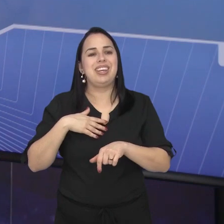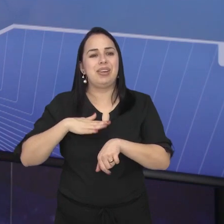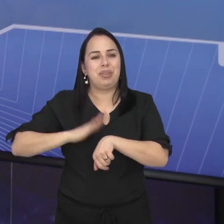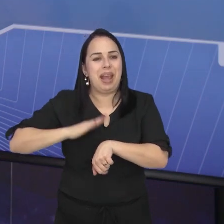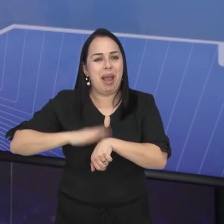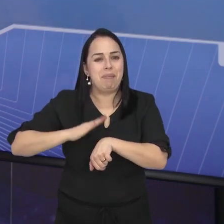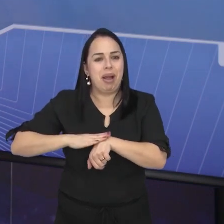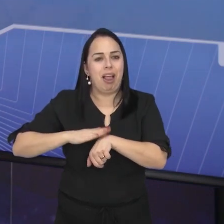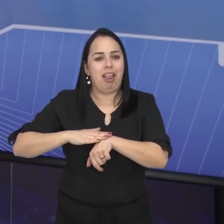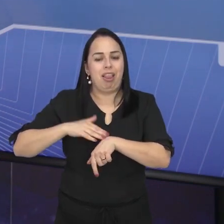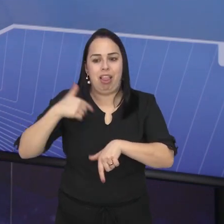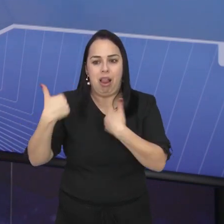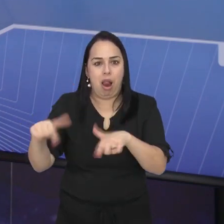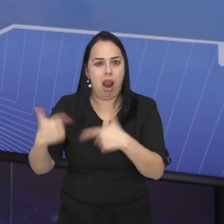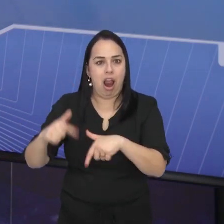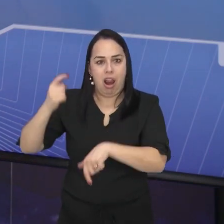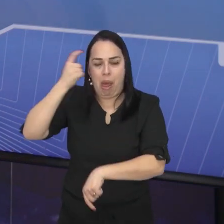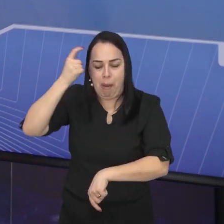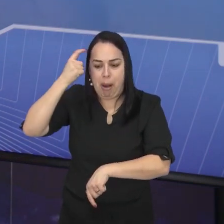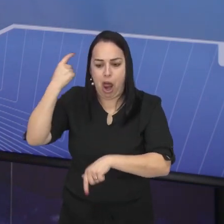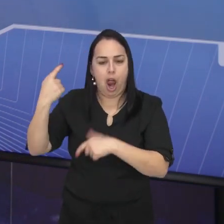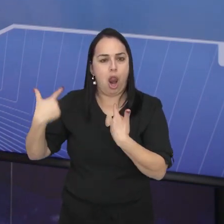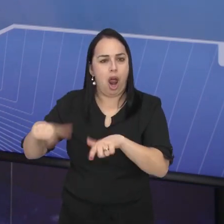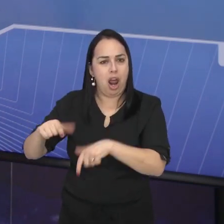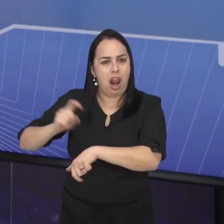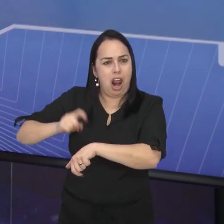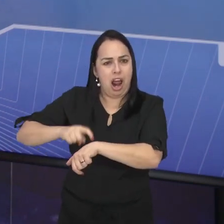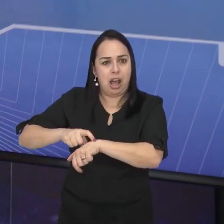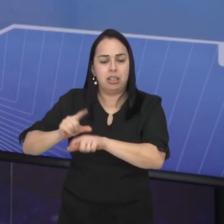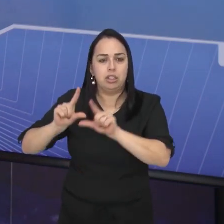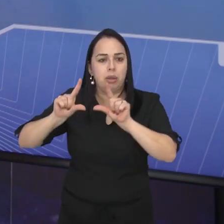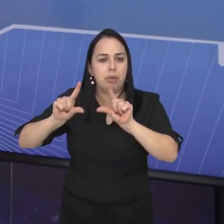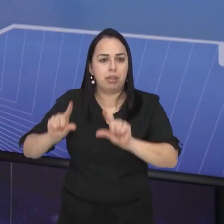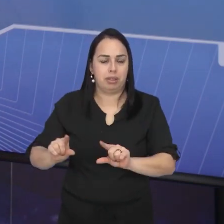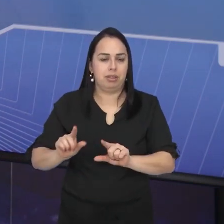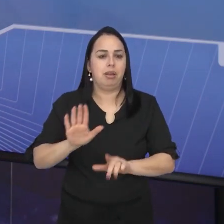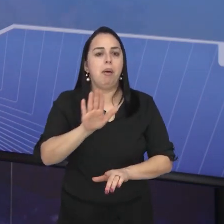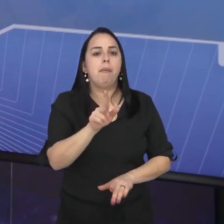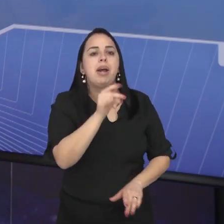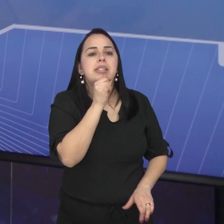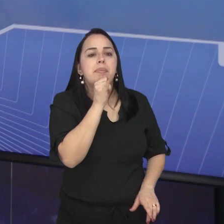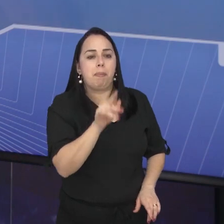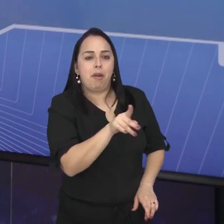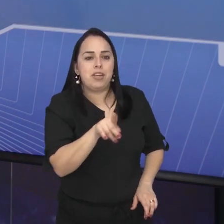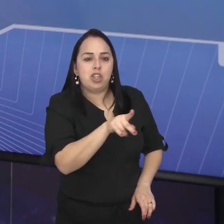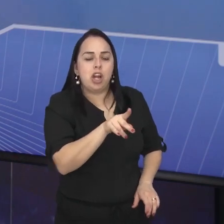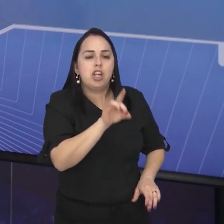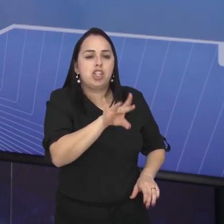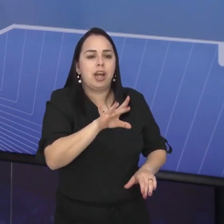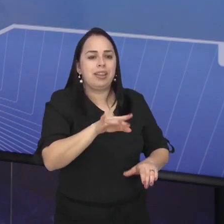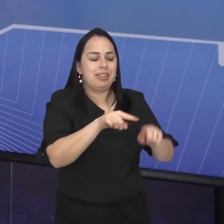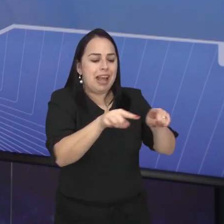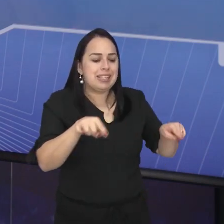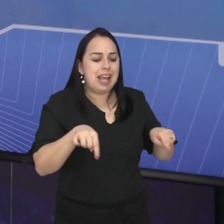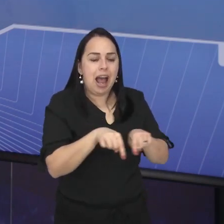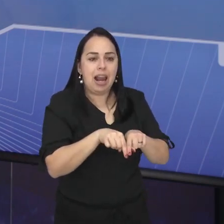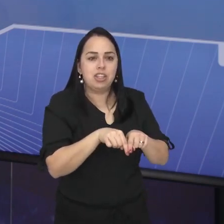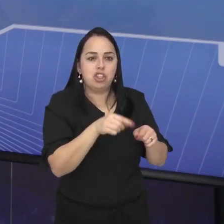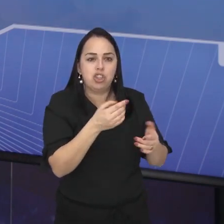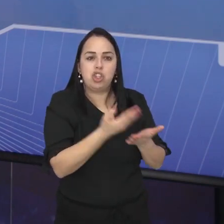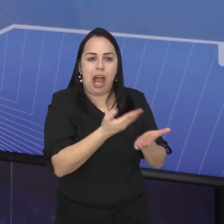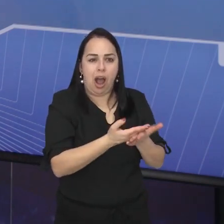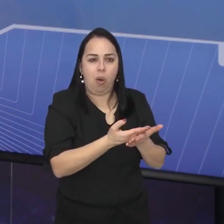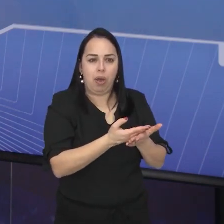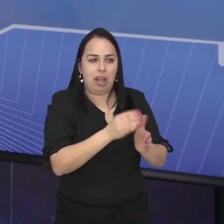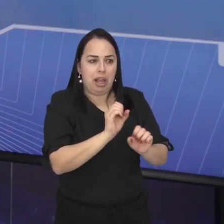poucos diminuindo o ritmo que a gente chama, né? O professor, no caso, ele não fica só em sala, né? Não é só o momento